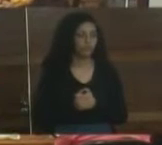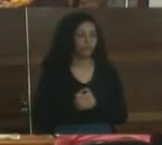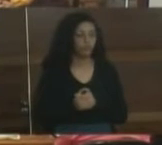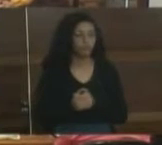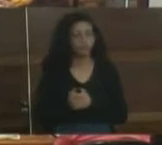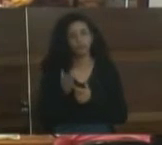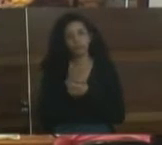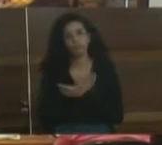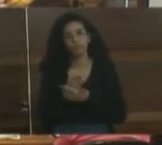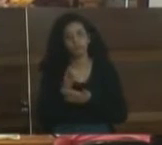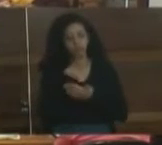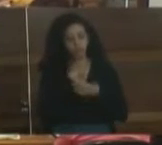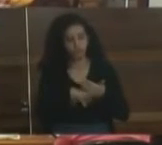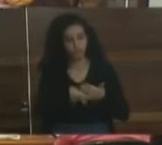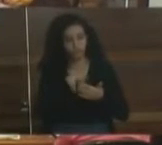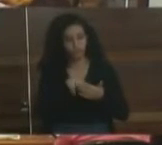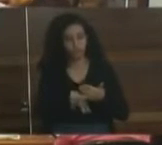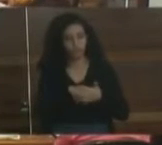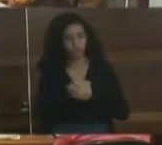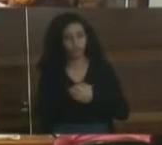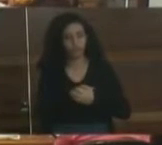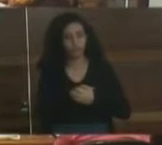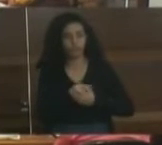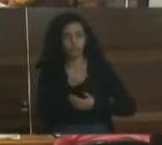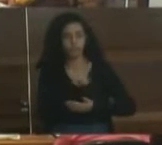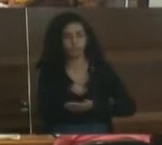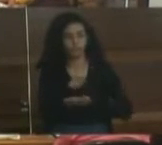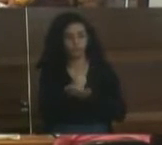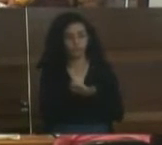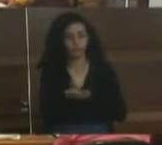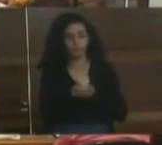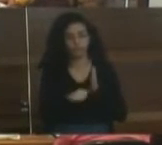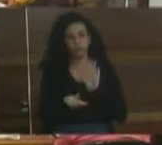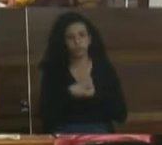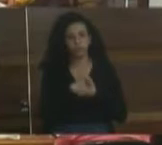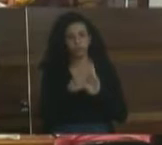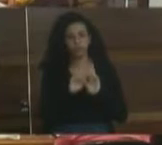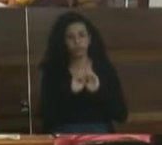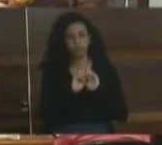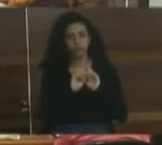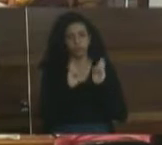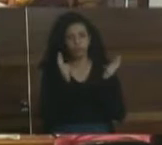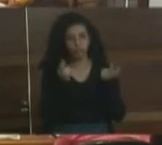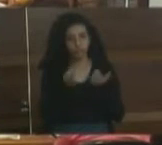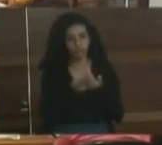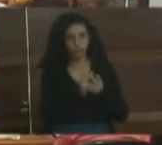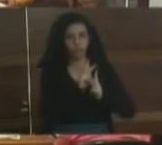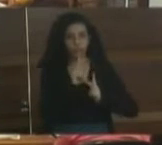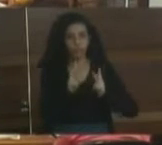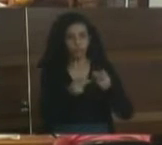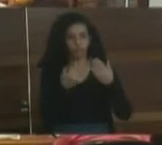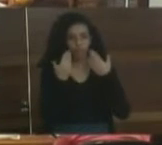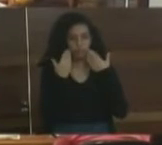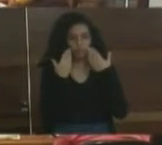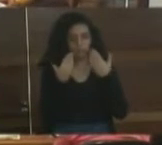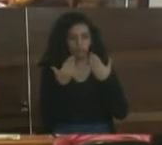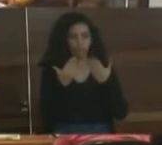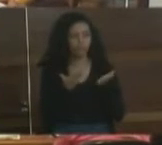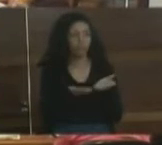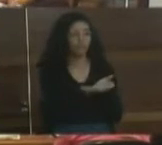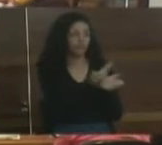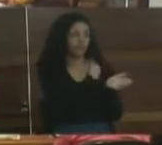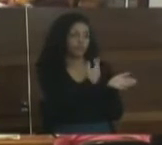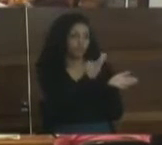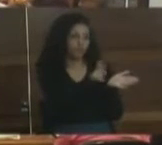tá bom dona início então a leitura utilizado como base legal para audiência pública as é desculpa página